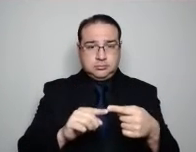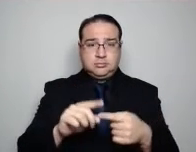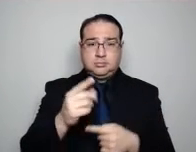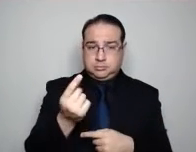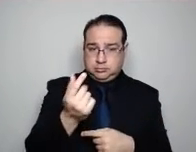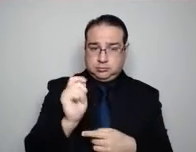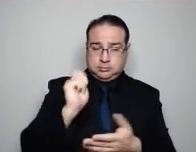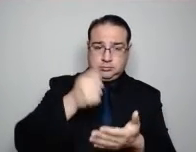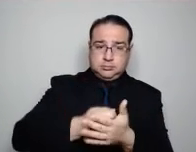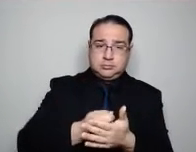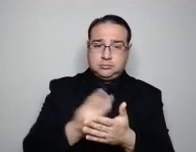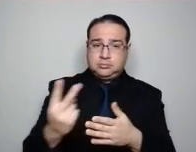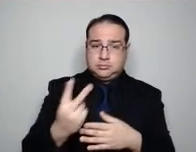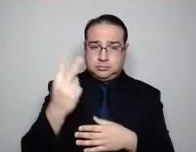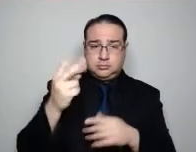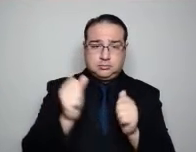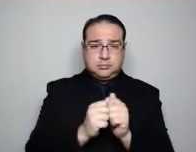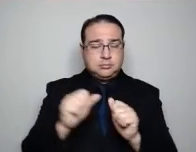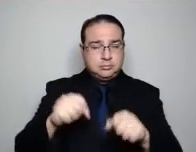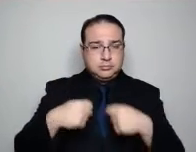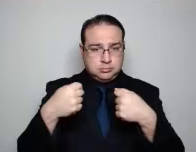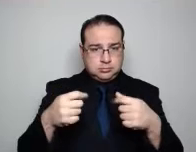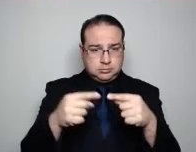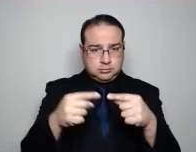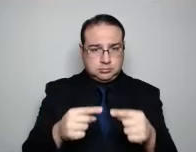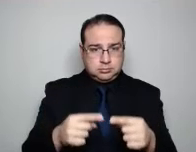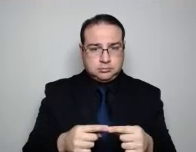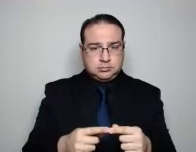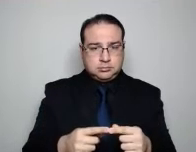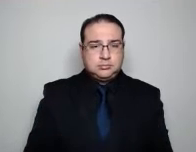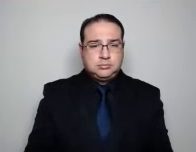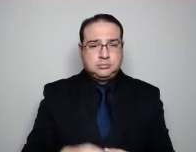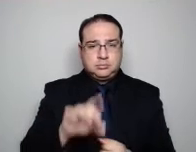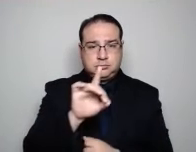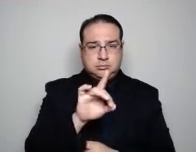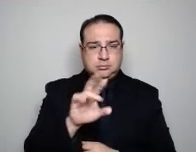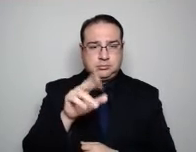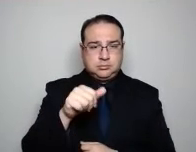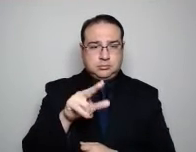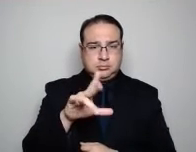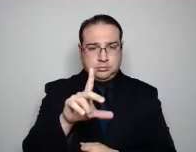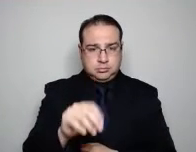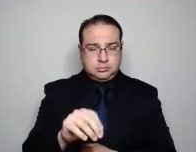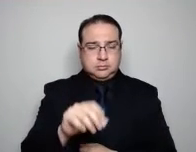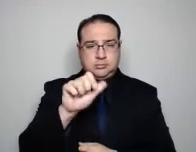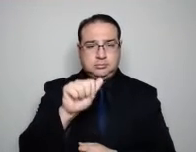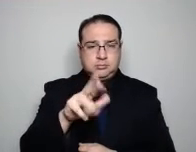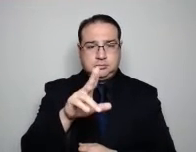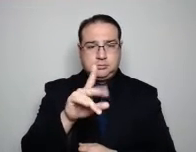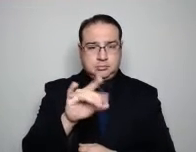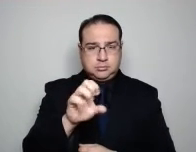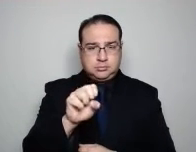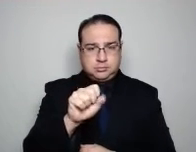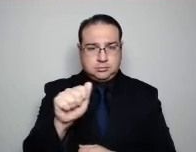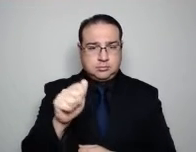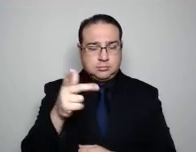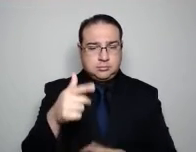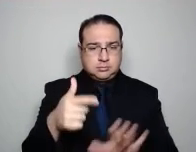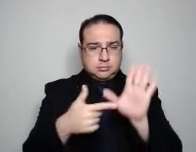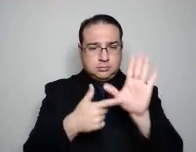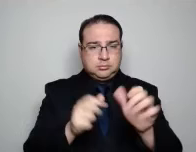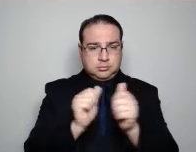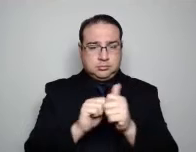está na defesa do escritório de doutor Murilo, né, que a doutora Andressa agora representa aqui, fazendo sustentação